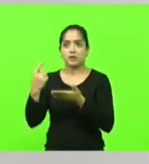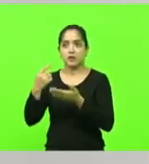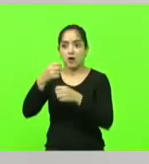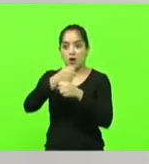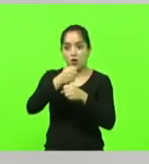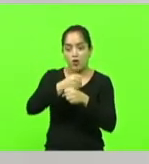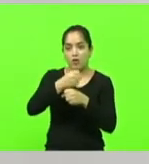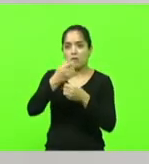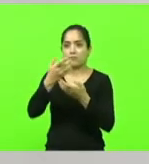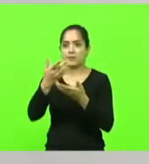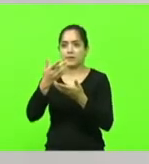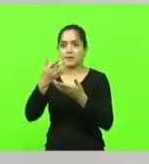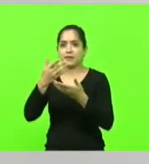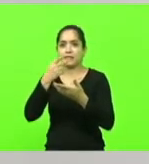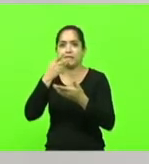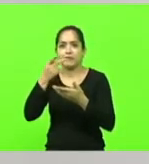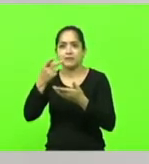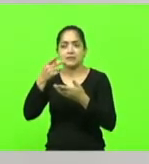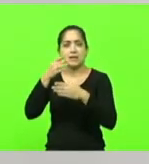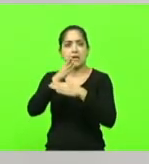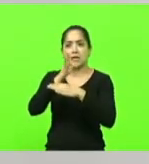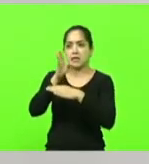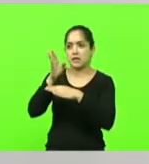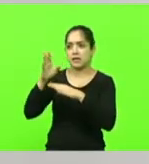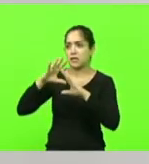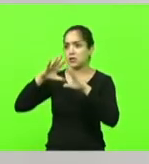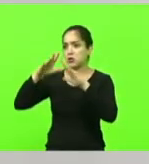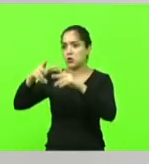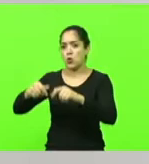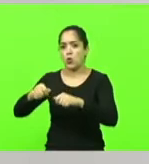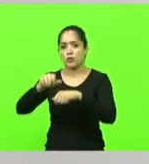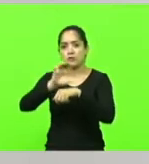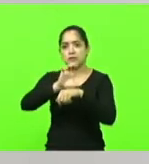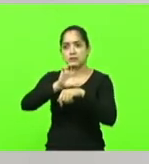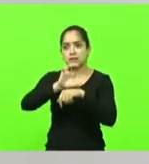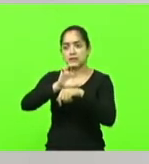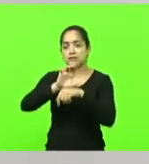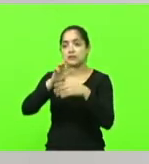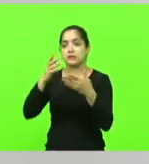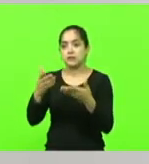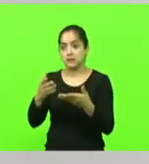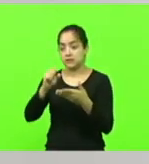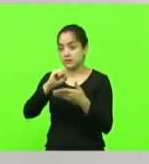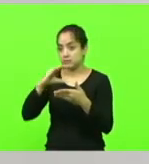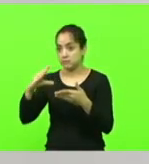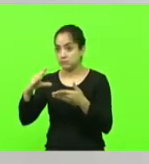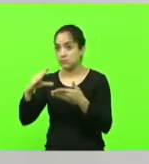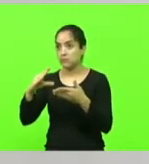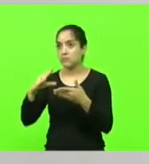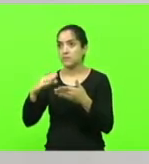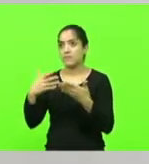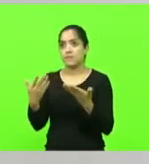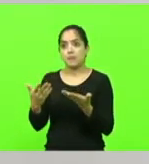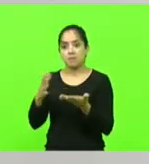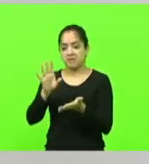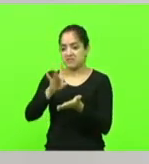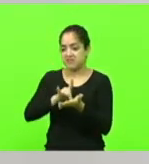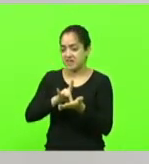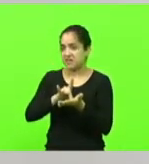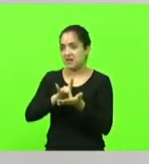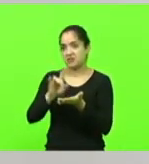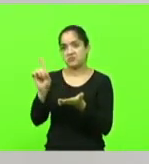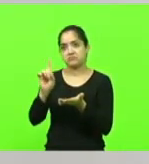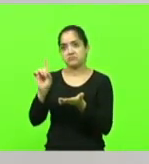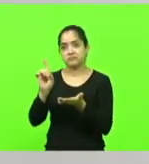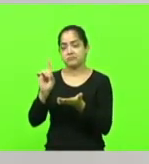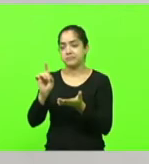né, que iam fazer obra por toda Santa Catarina, todo mundo ficou na mão do governo passado, né, e não se realizou